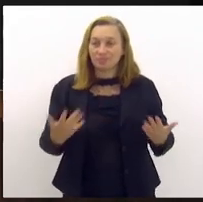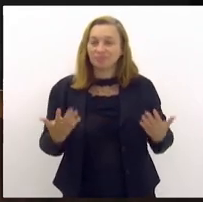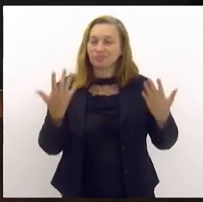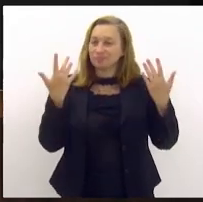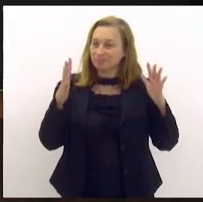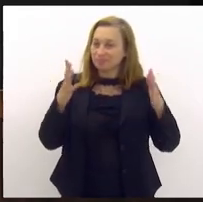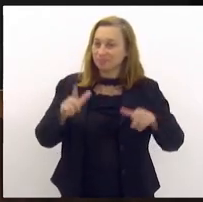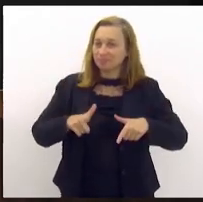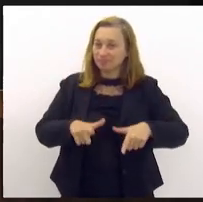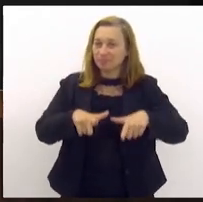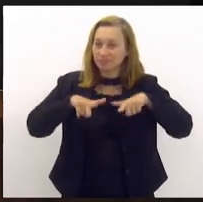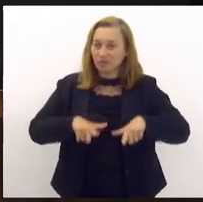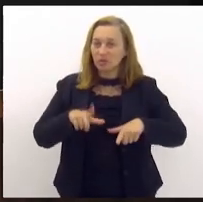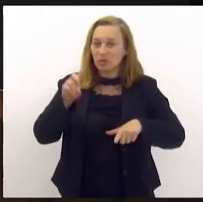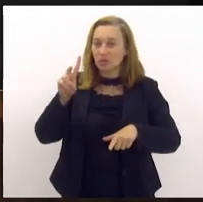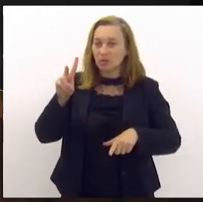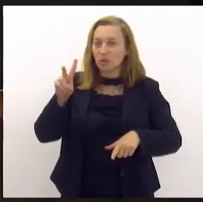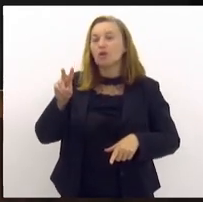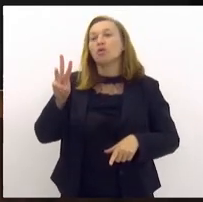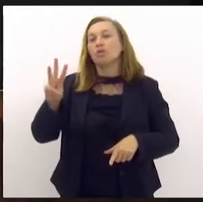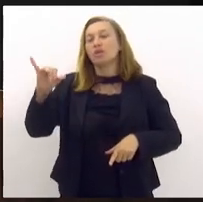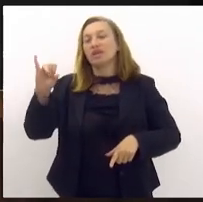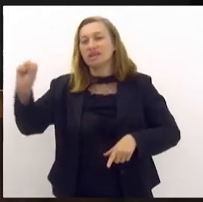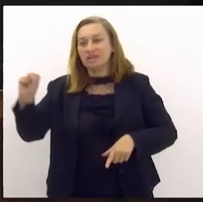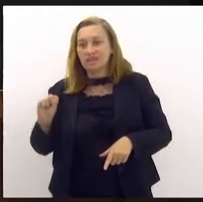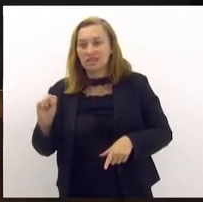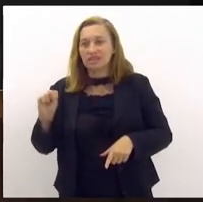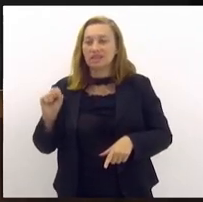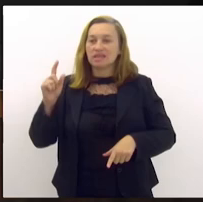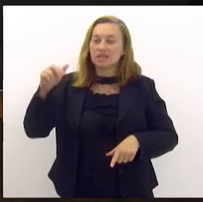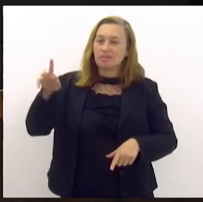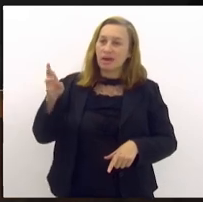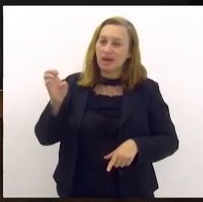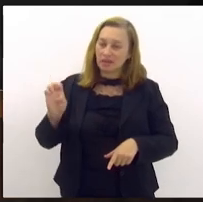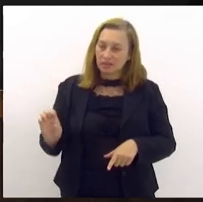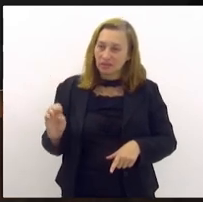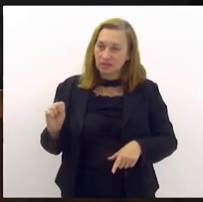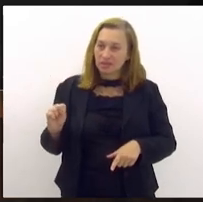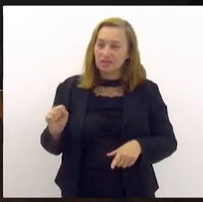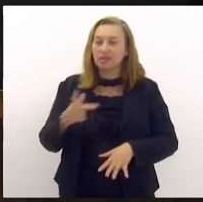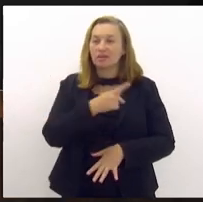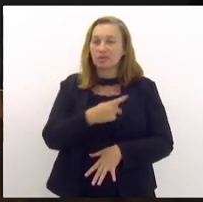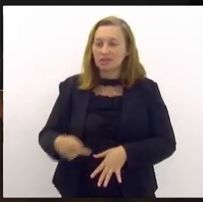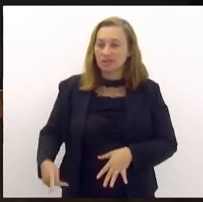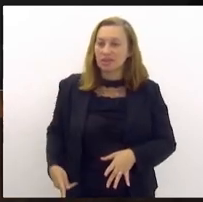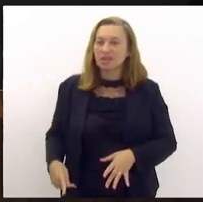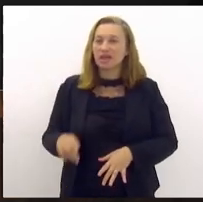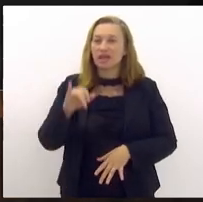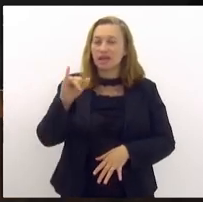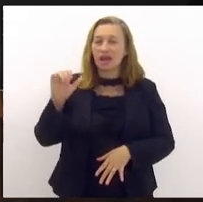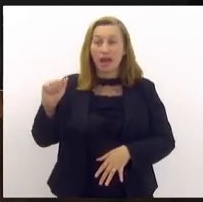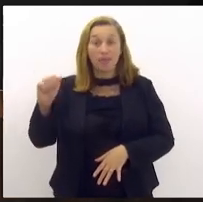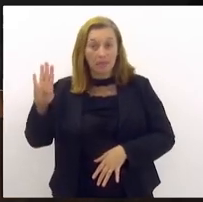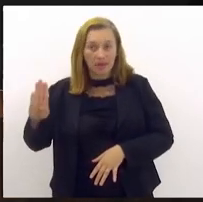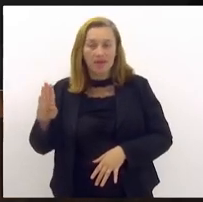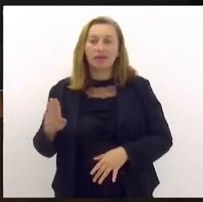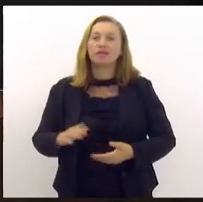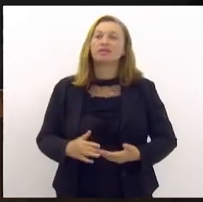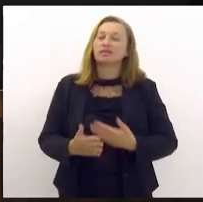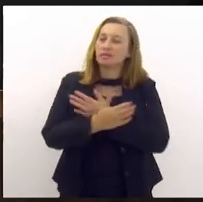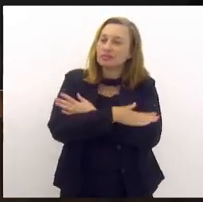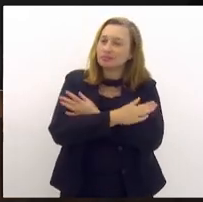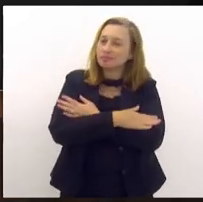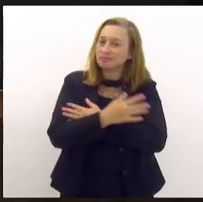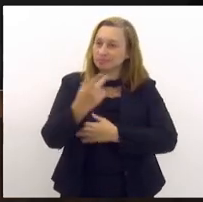com o diploma Ulisses Guimarães, o doutor Sidney, presidente da IAB. Essa casa recebe o abraço dele, enviado